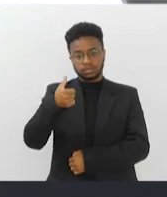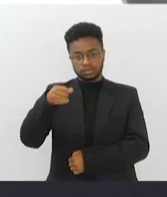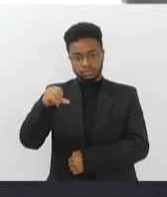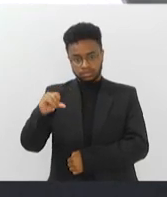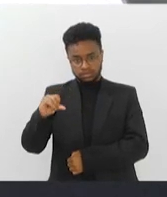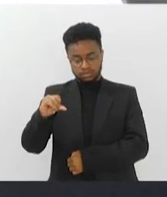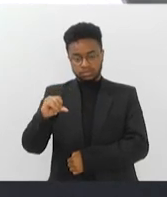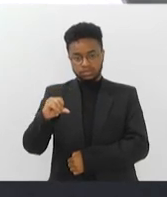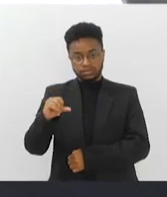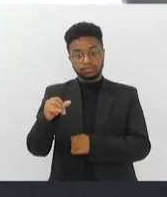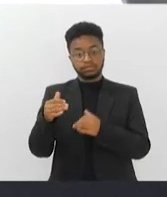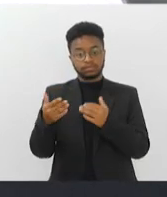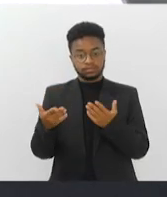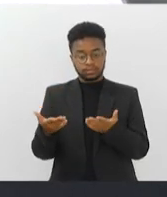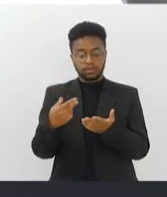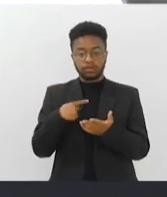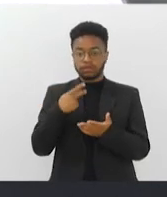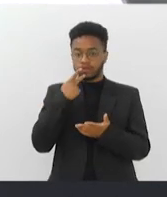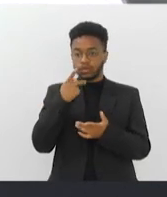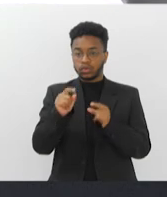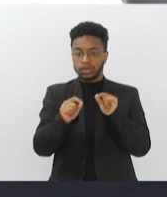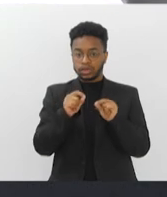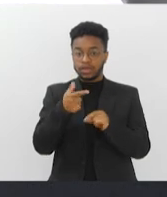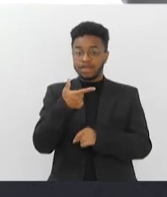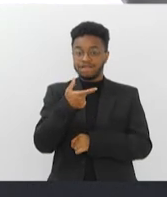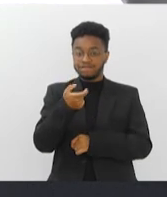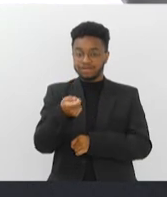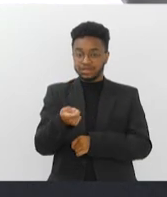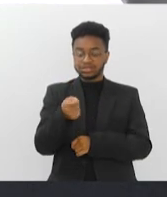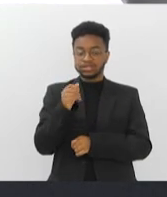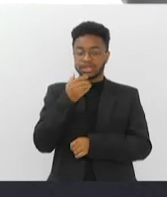2019. Para ser preciso, de